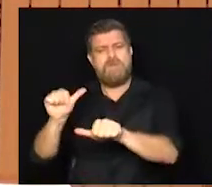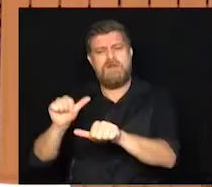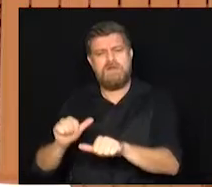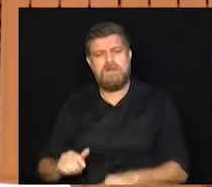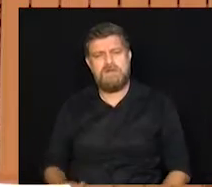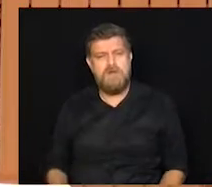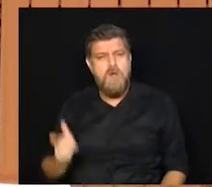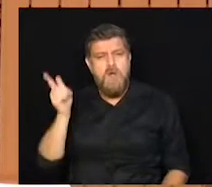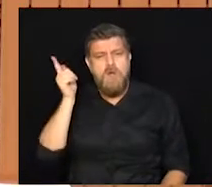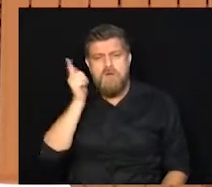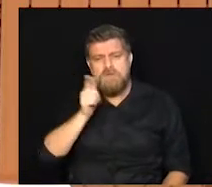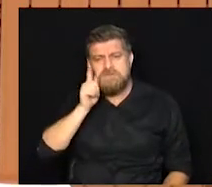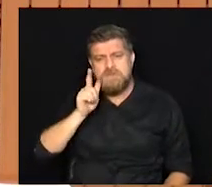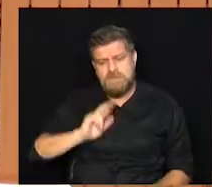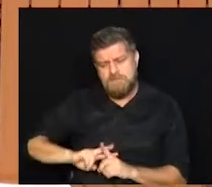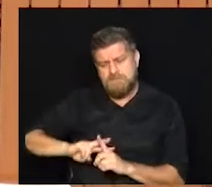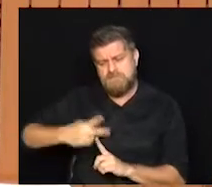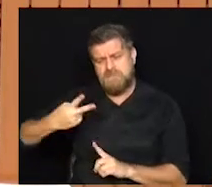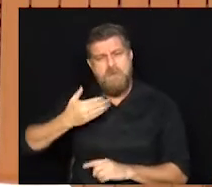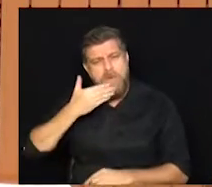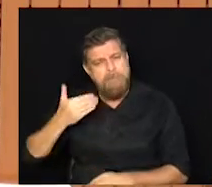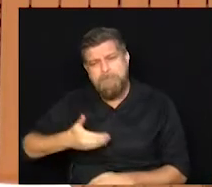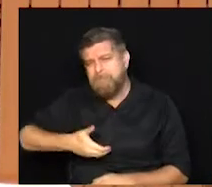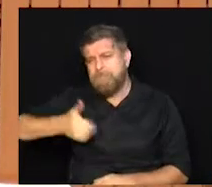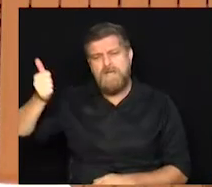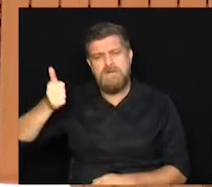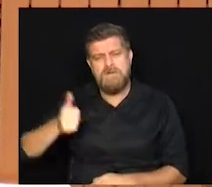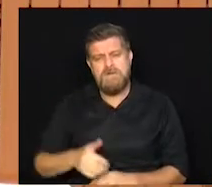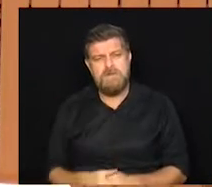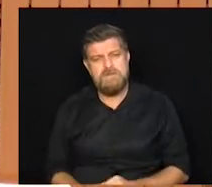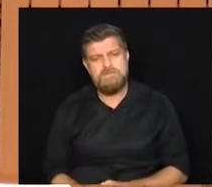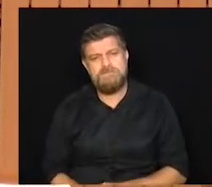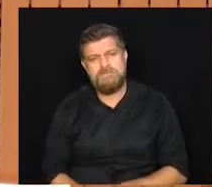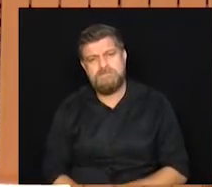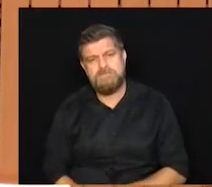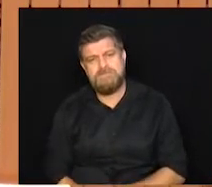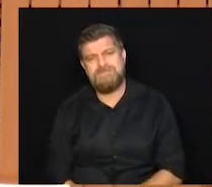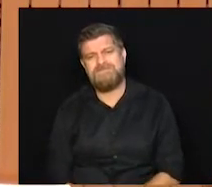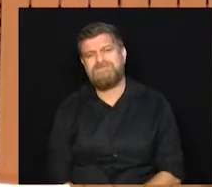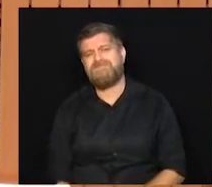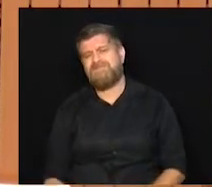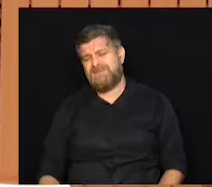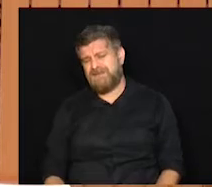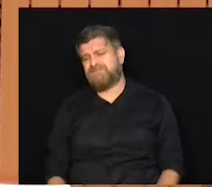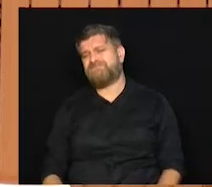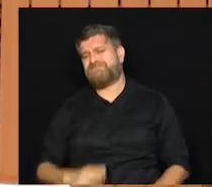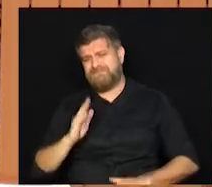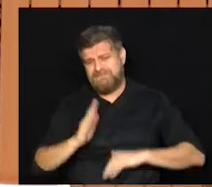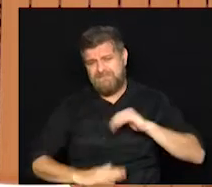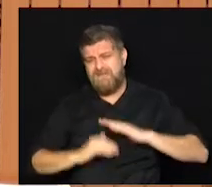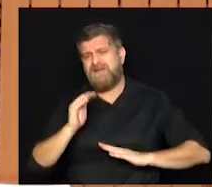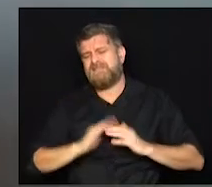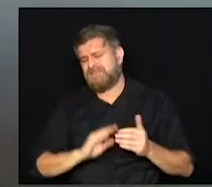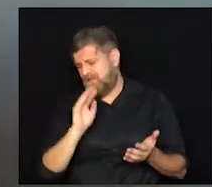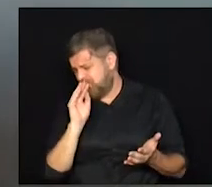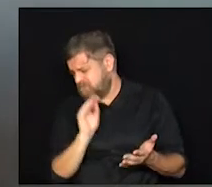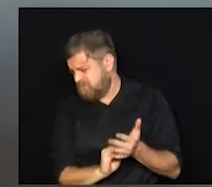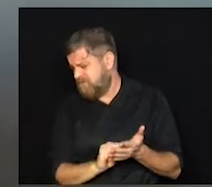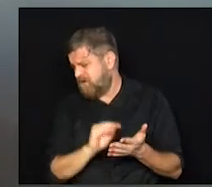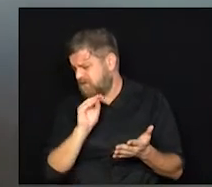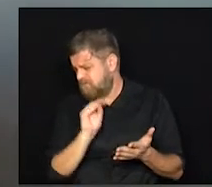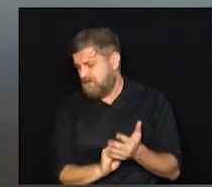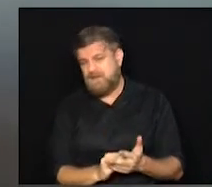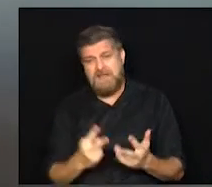vamos falar assim, 10% de melhorias, 20%, 30%? Tem tanta coisa para ser feito. É como a Priscila